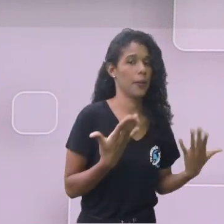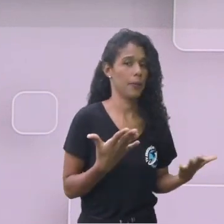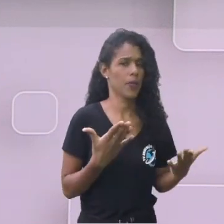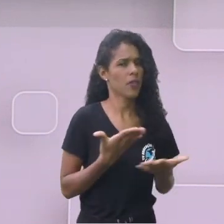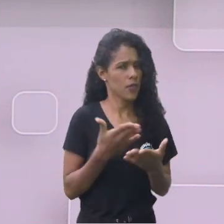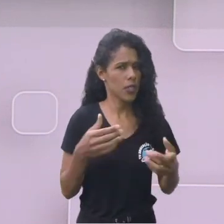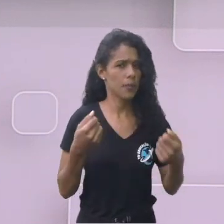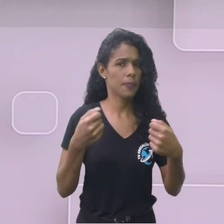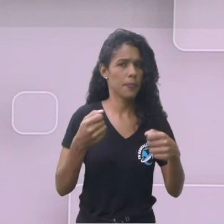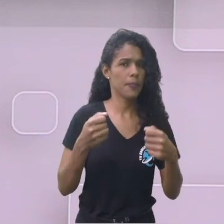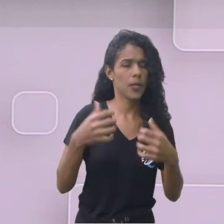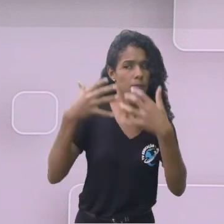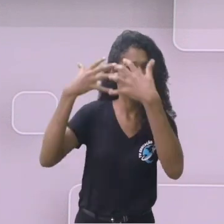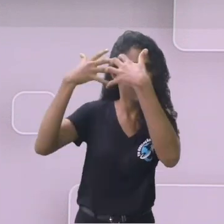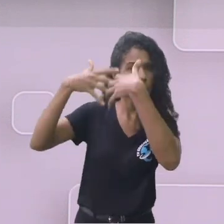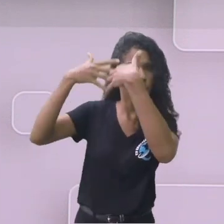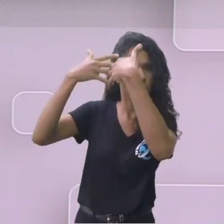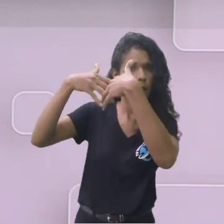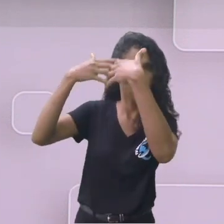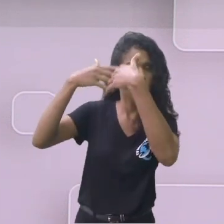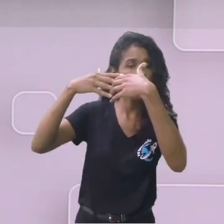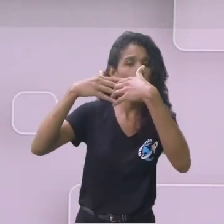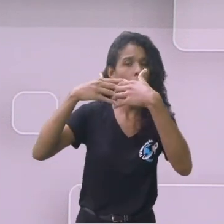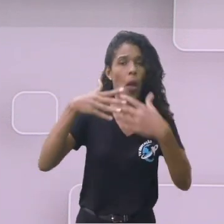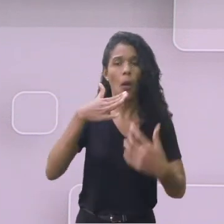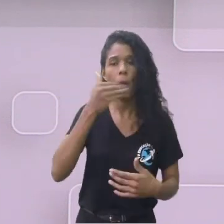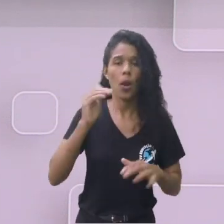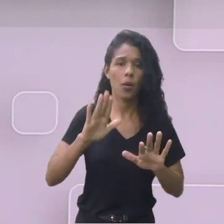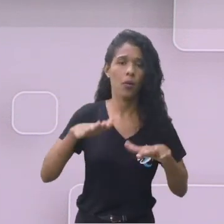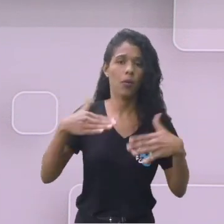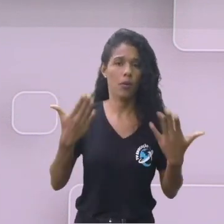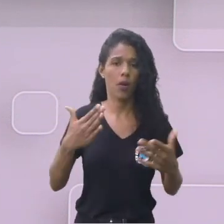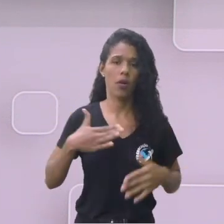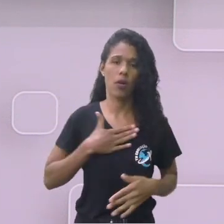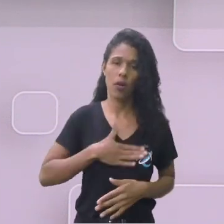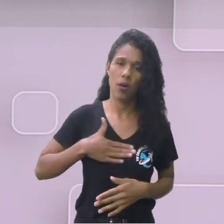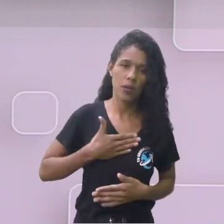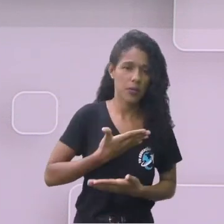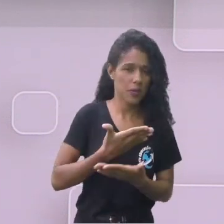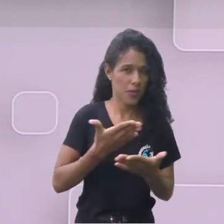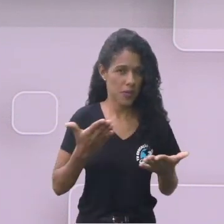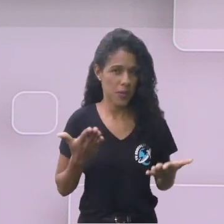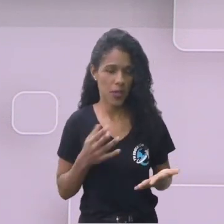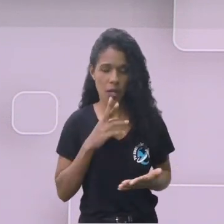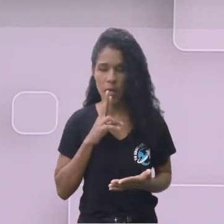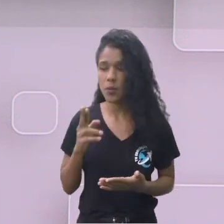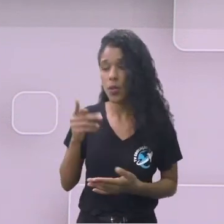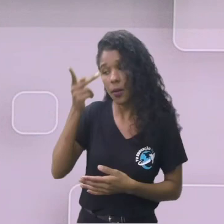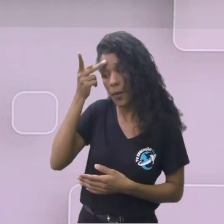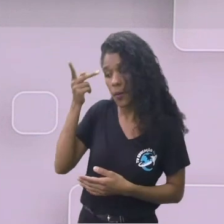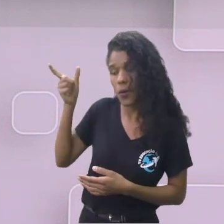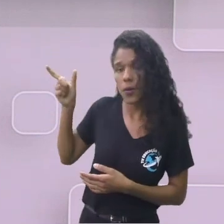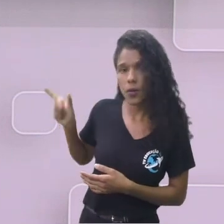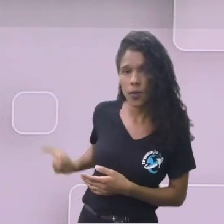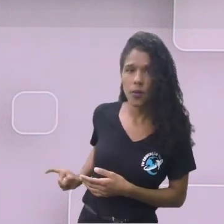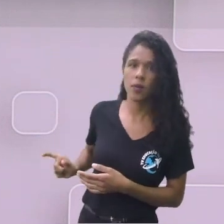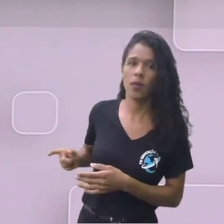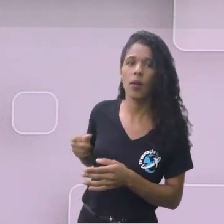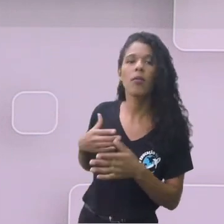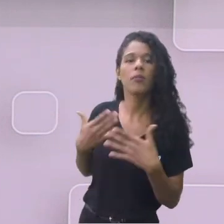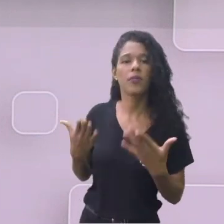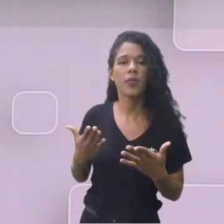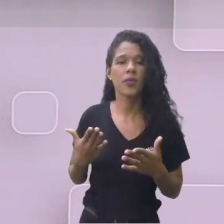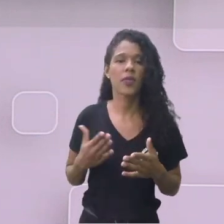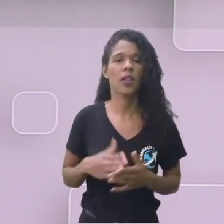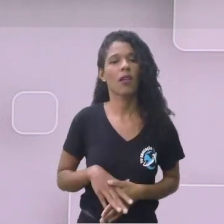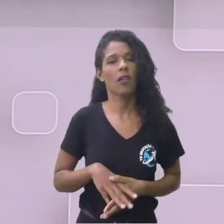alimentação? Então, eu gostaria que você respondesse para a pessoa do seu lado e ficasse com esse questionamento para que isso pudesse